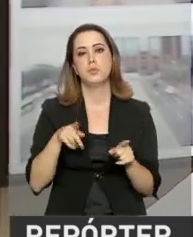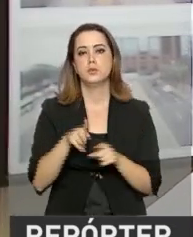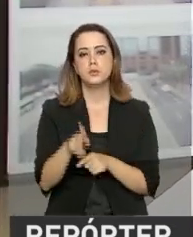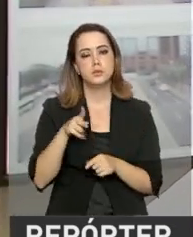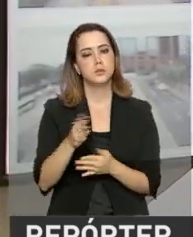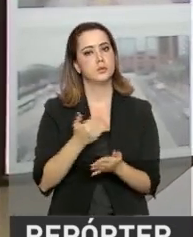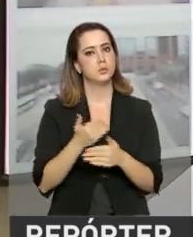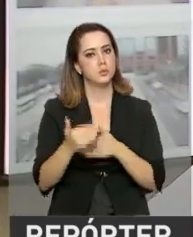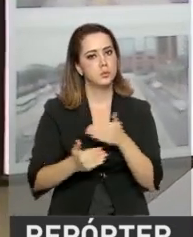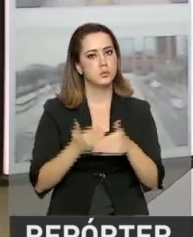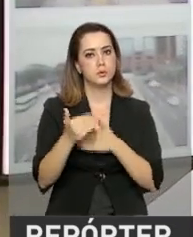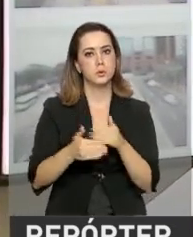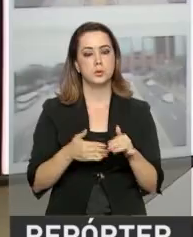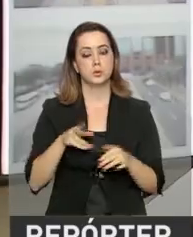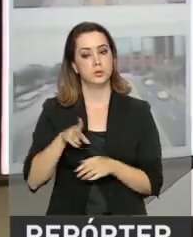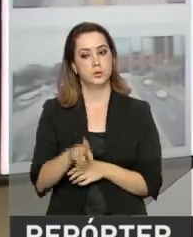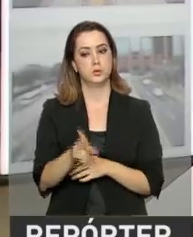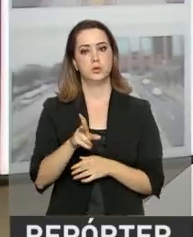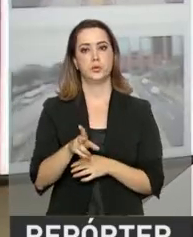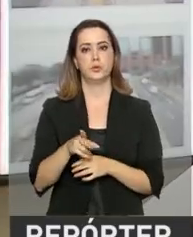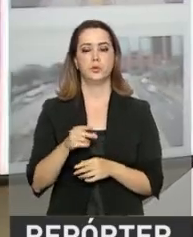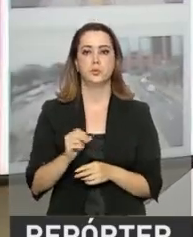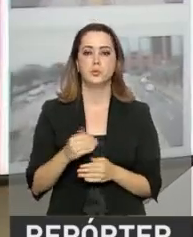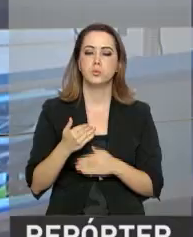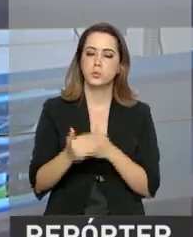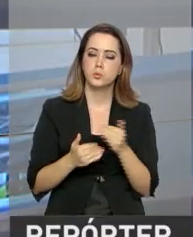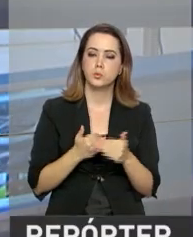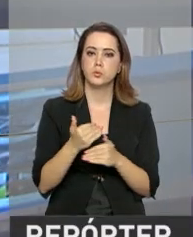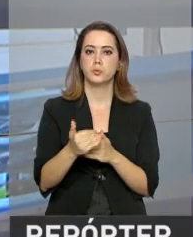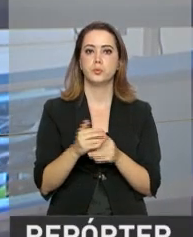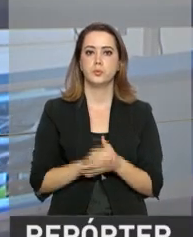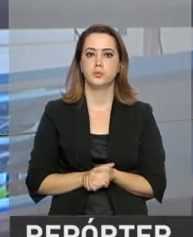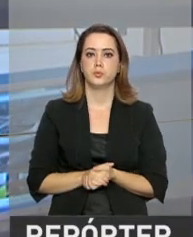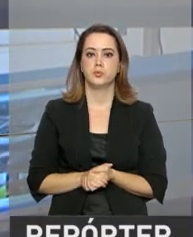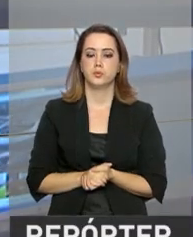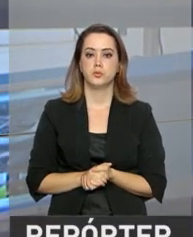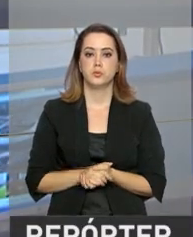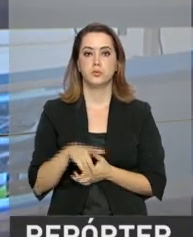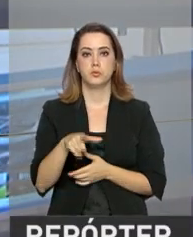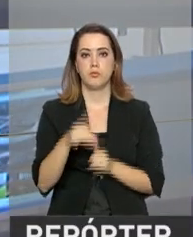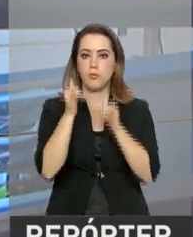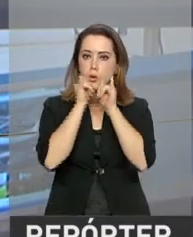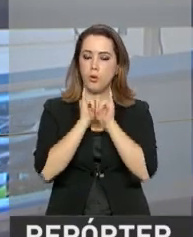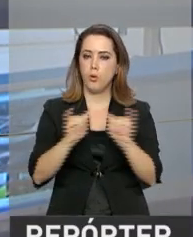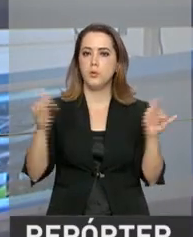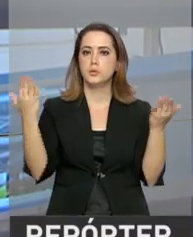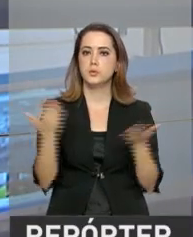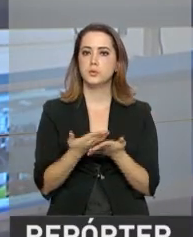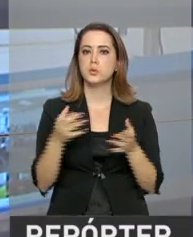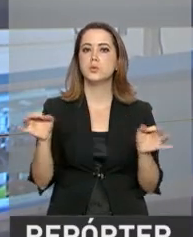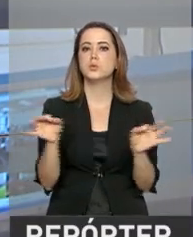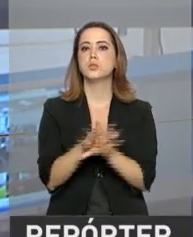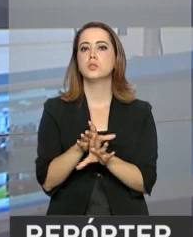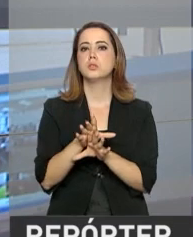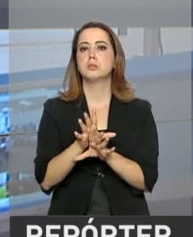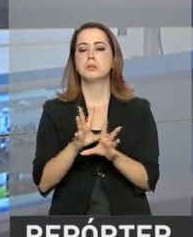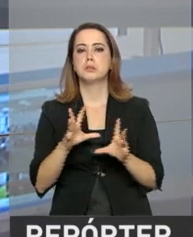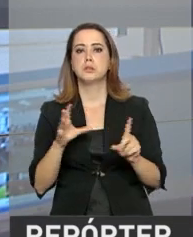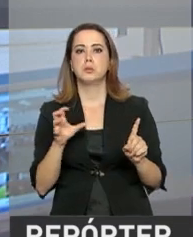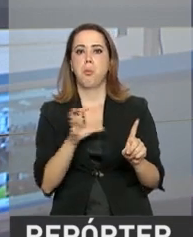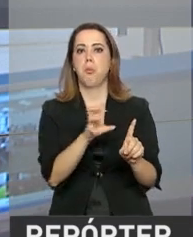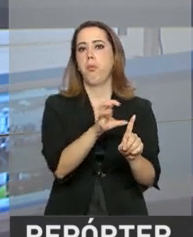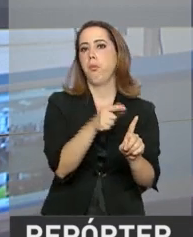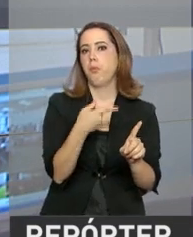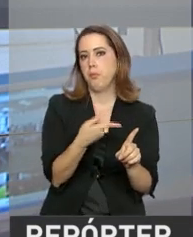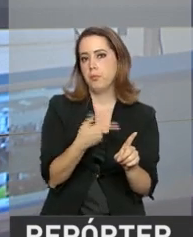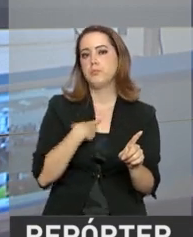mesma forma, com a mesma atenção que estávamos na abertura dos jogos. E uma campanha pretende acabar com o clima de hostilidade